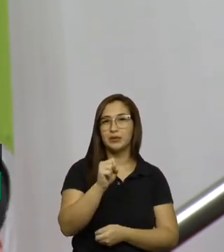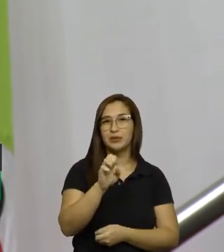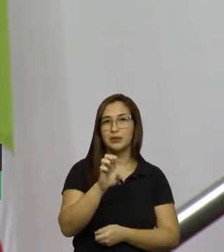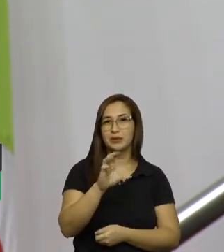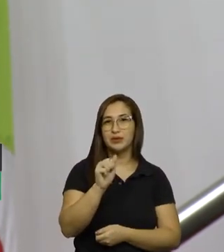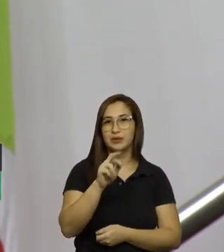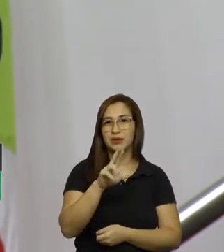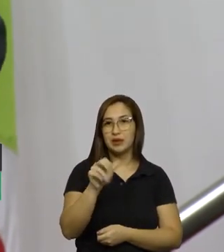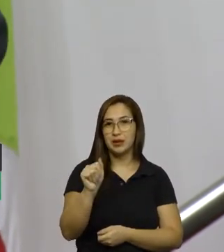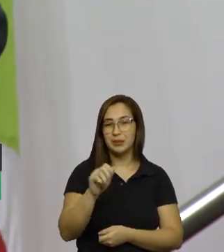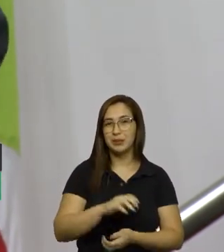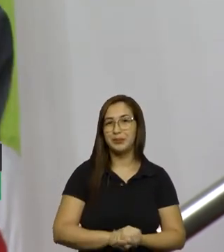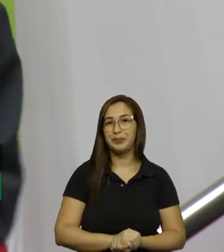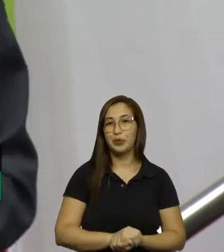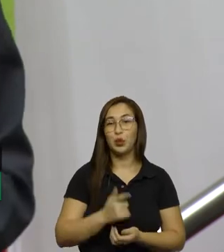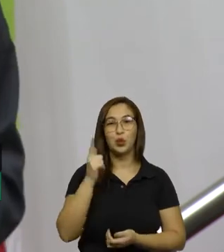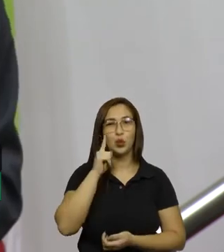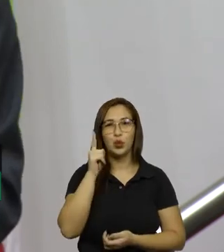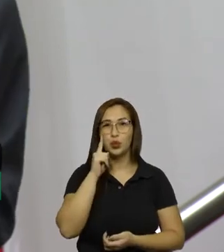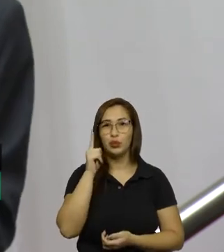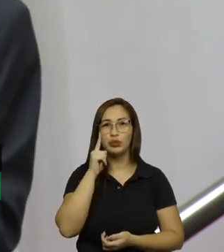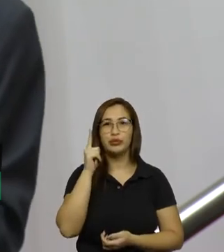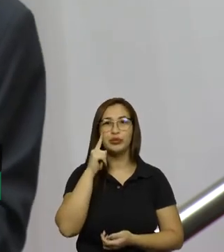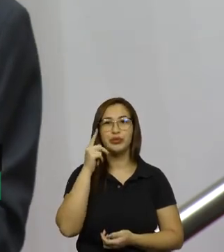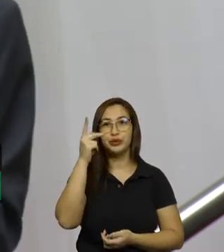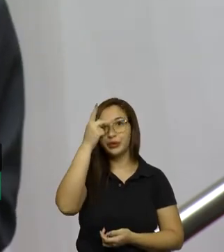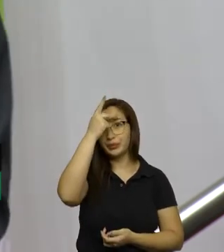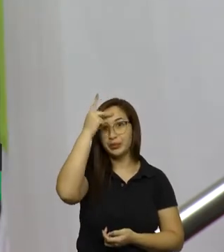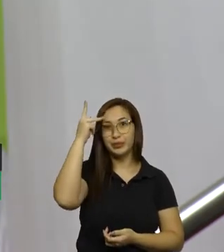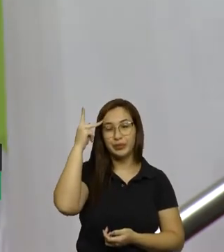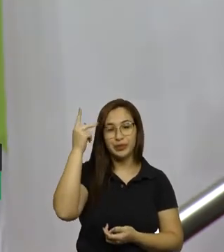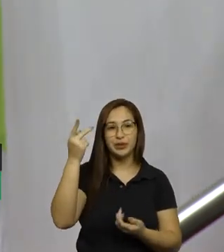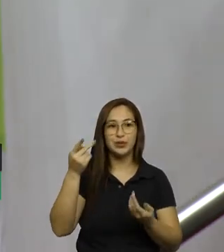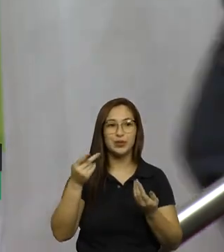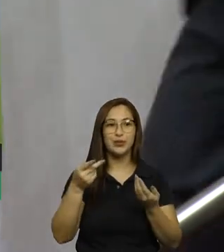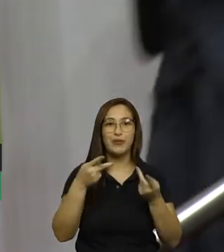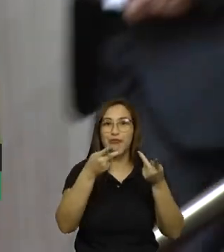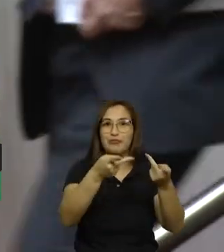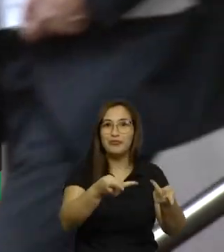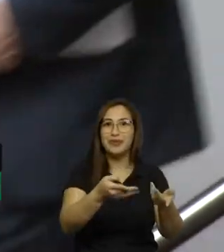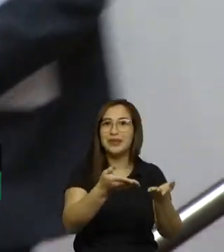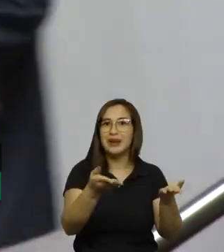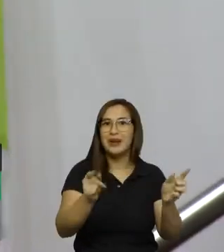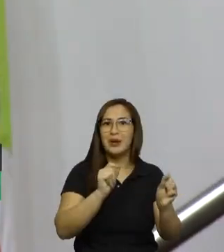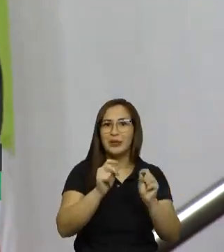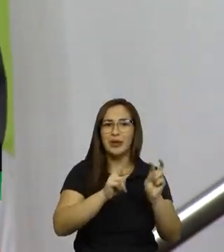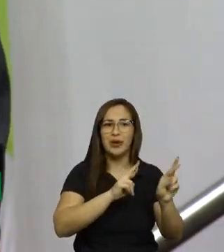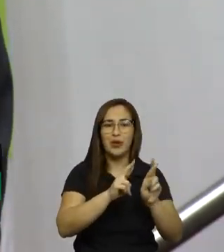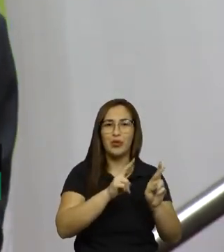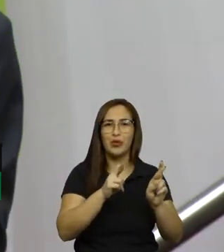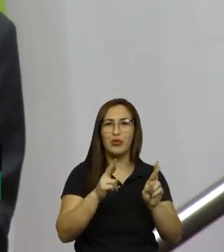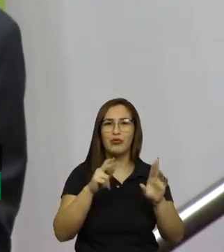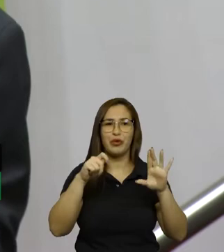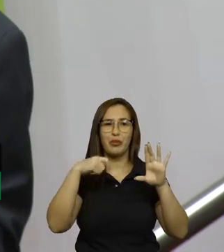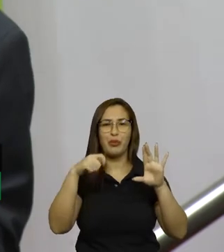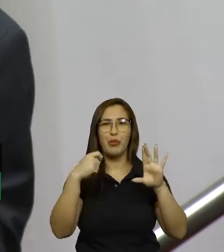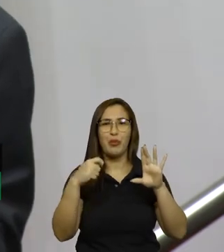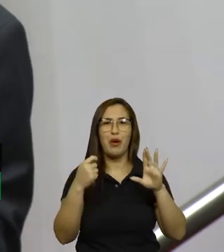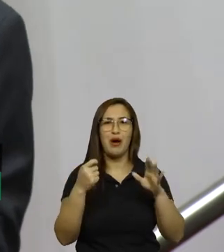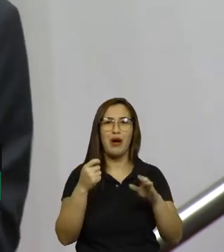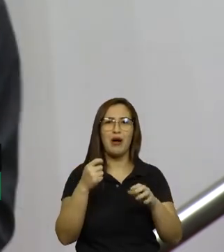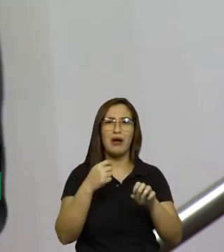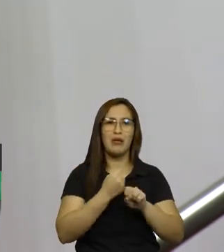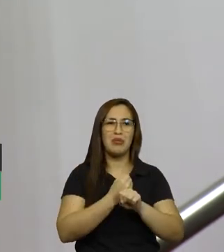se passa e mostra e posta, que teve prejuízos ao trafegar por lá, com pneu